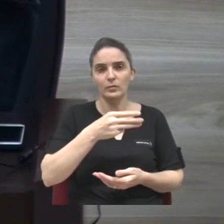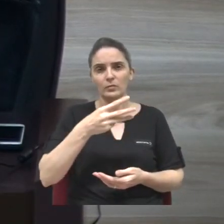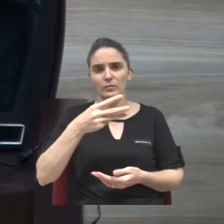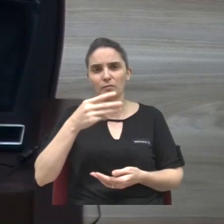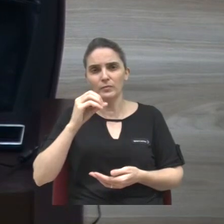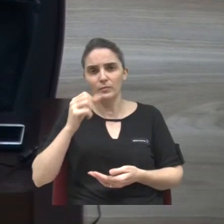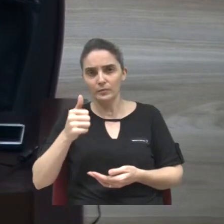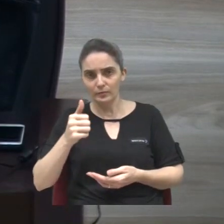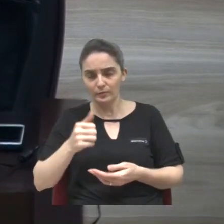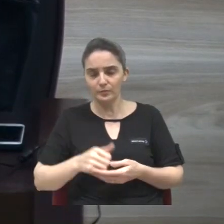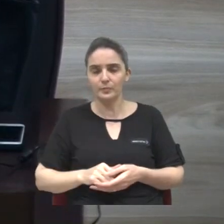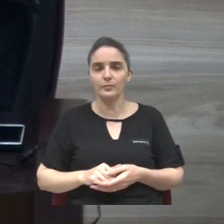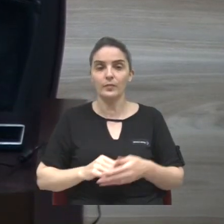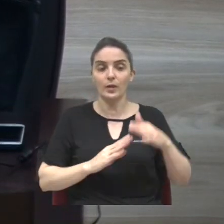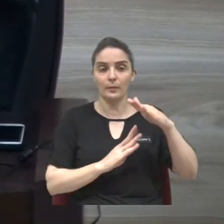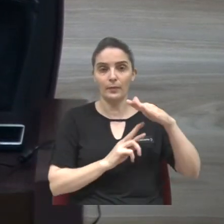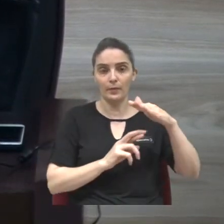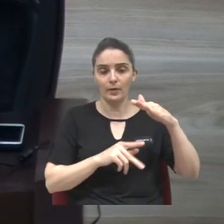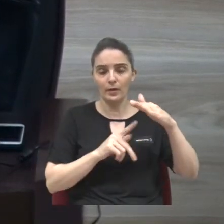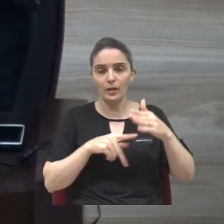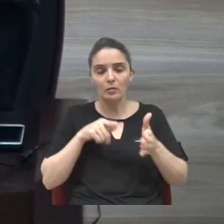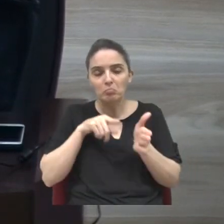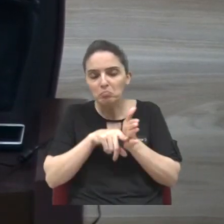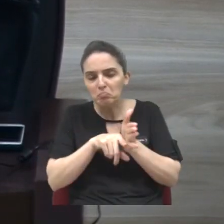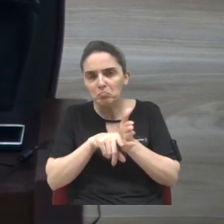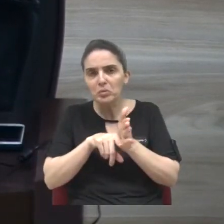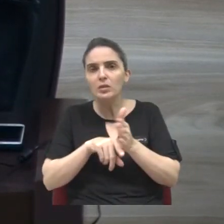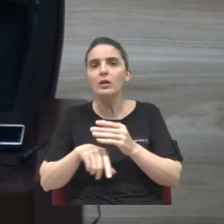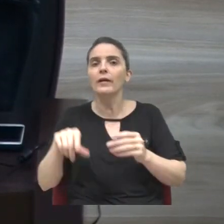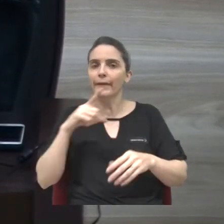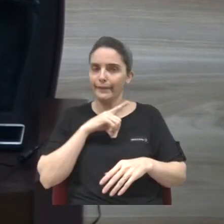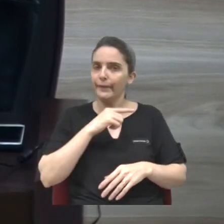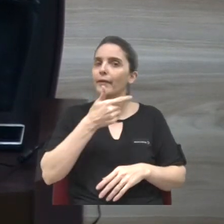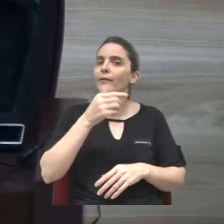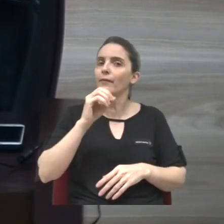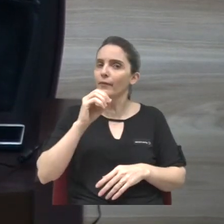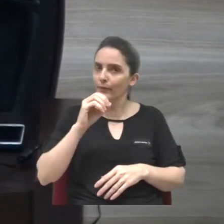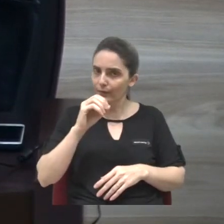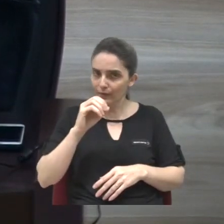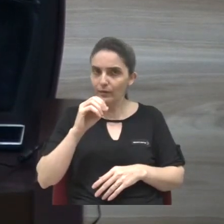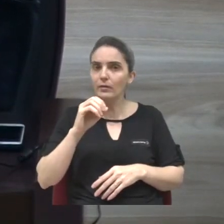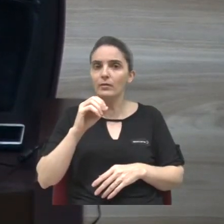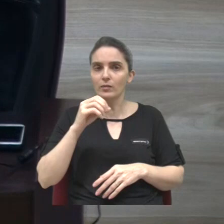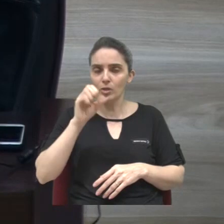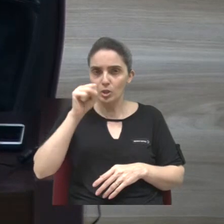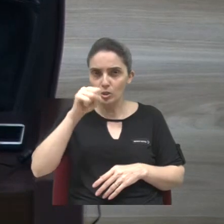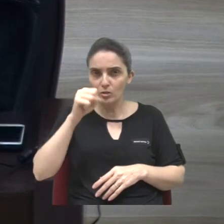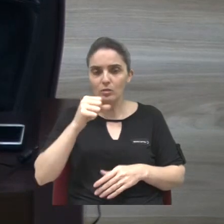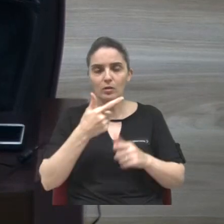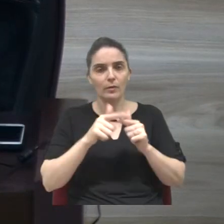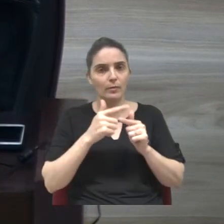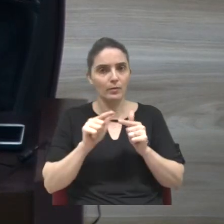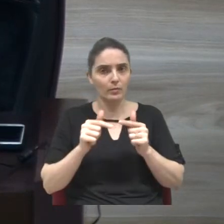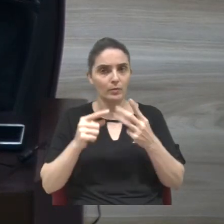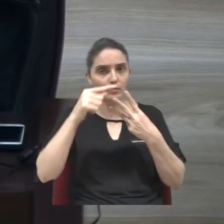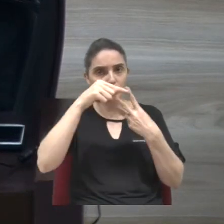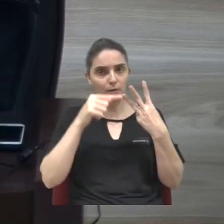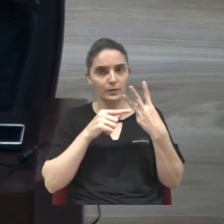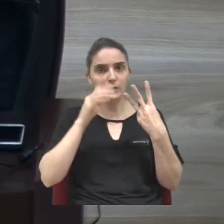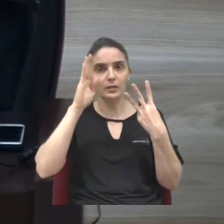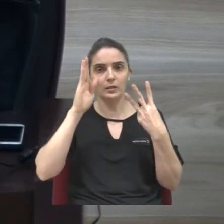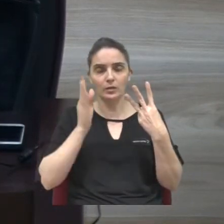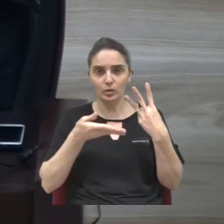Do total encaminhado, foram constatados 20 casos de consumos atípicos, sendo que 3 deles já foram sido constatados